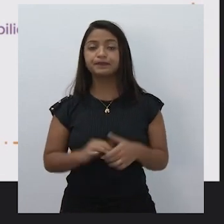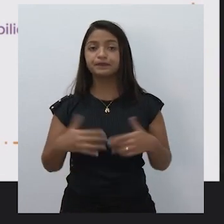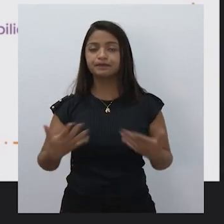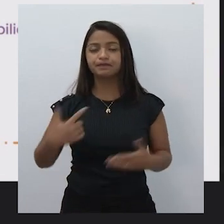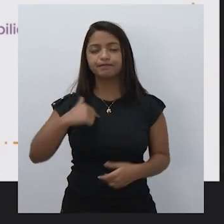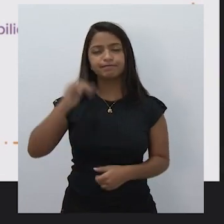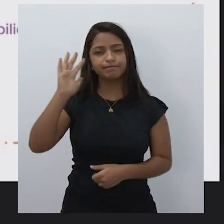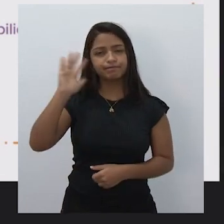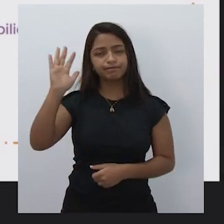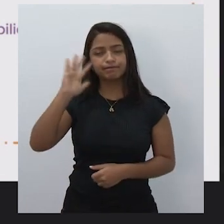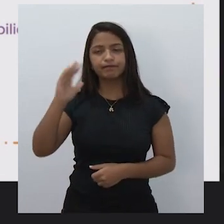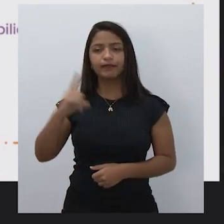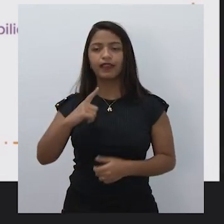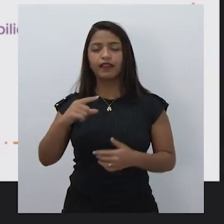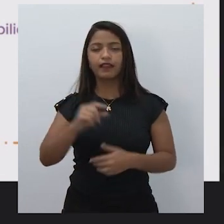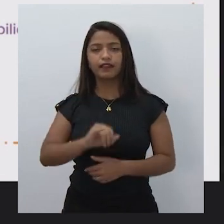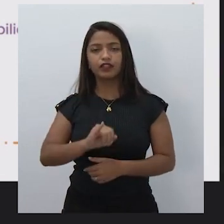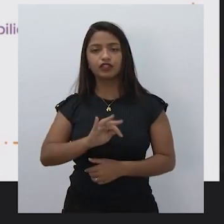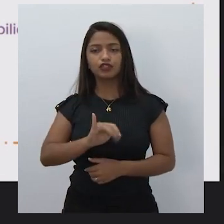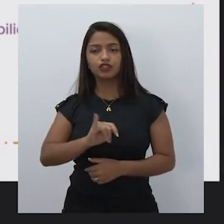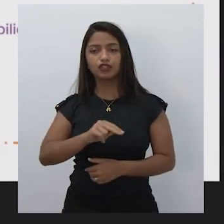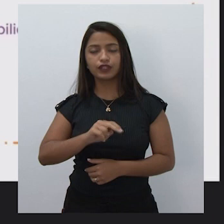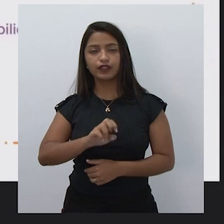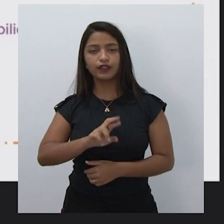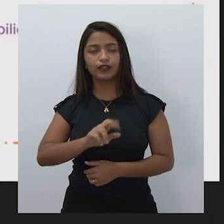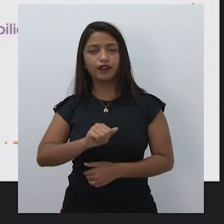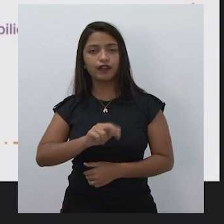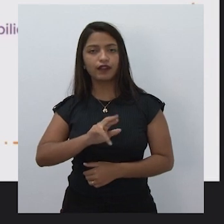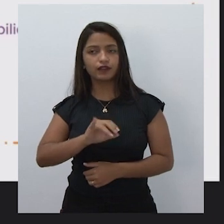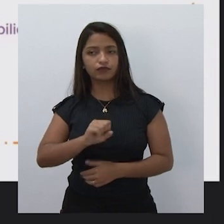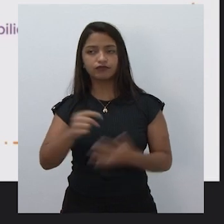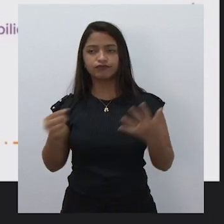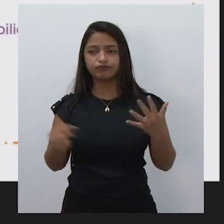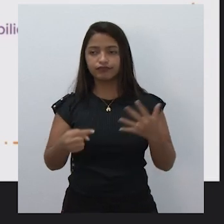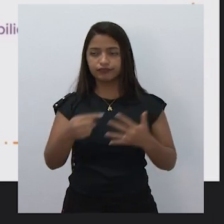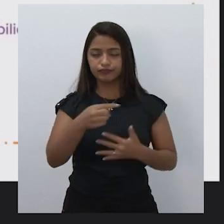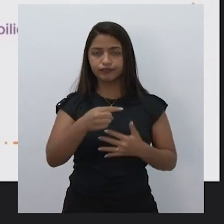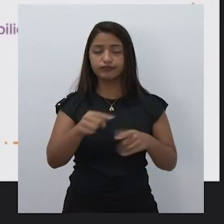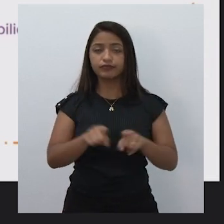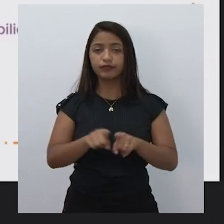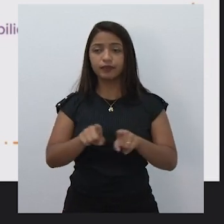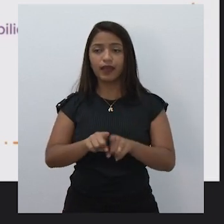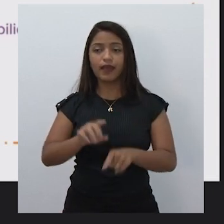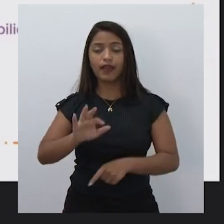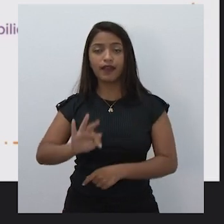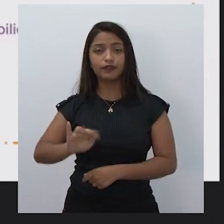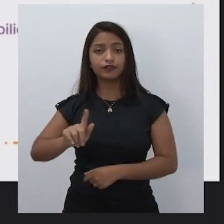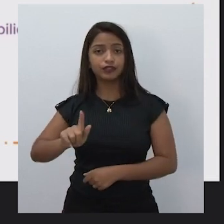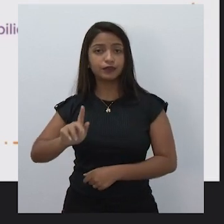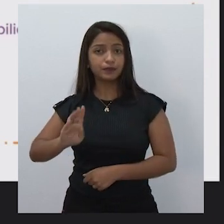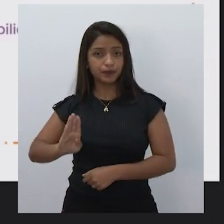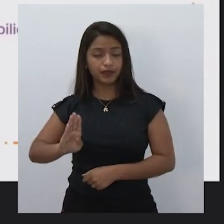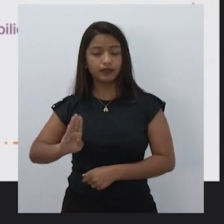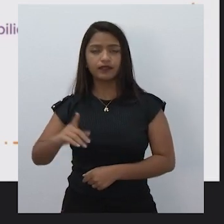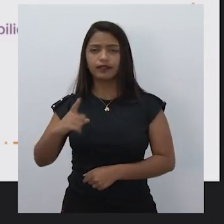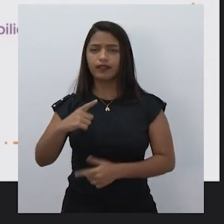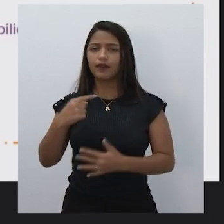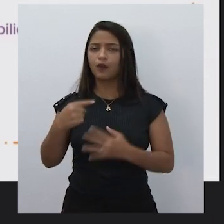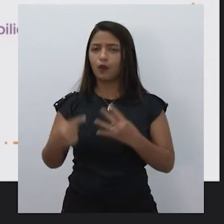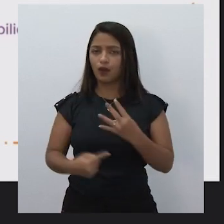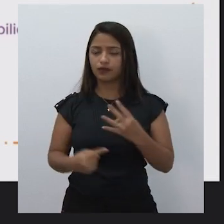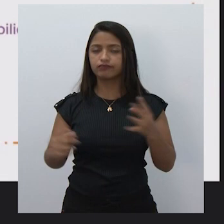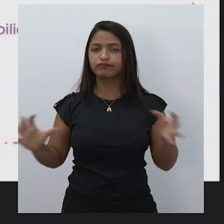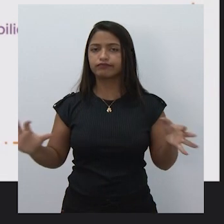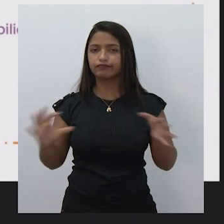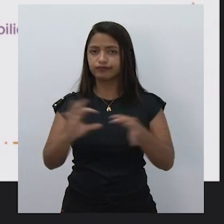os itinerários e a formação geral básica, existem quatro pontos de relação muito fortes. Os relatos